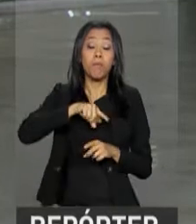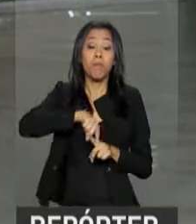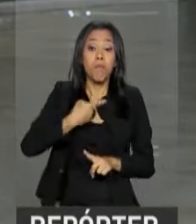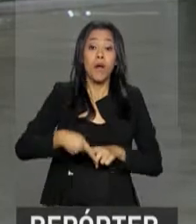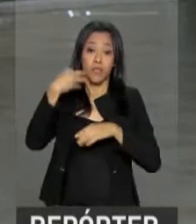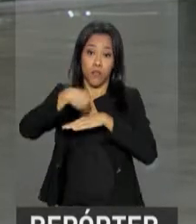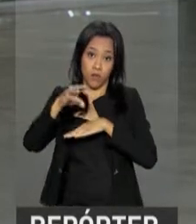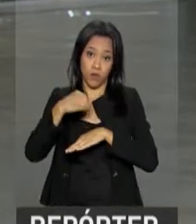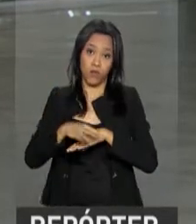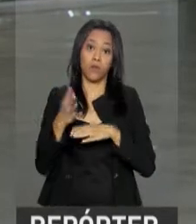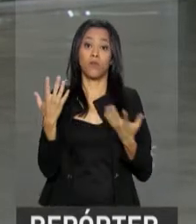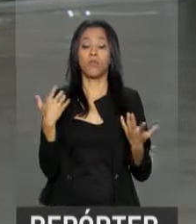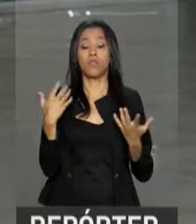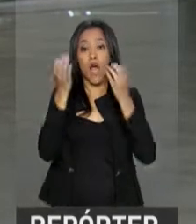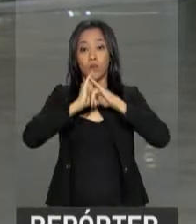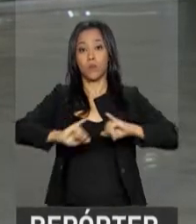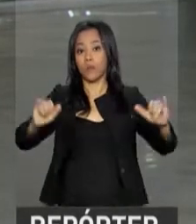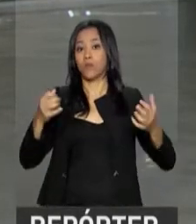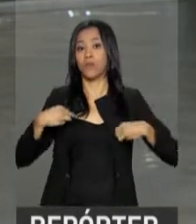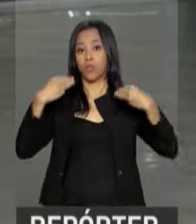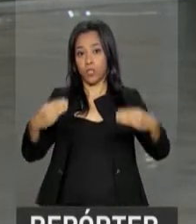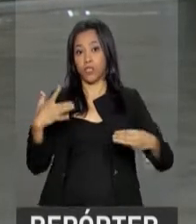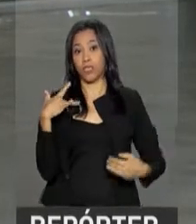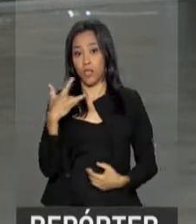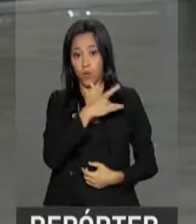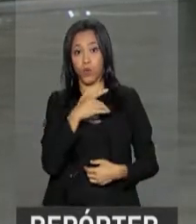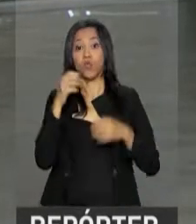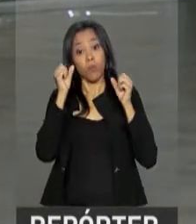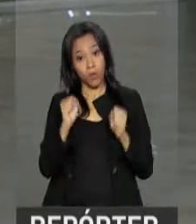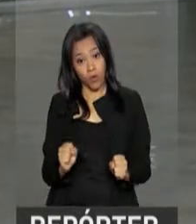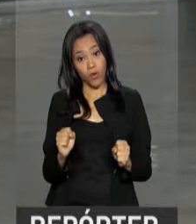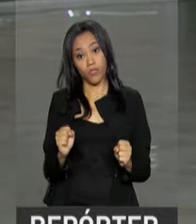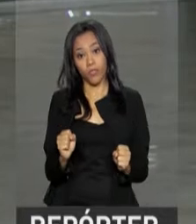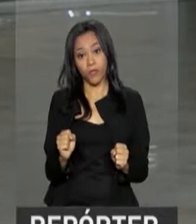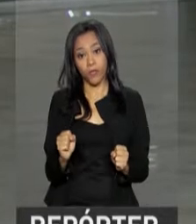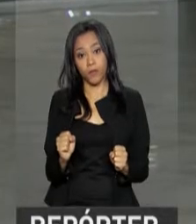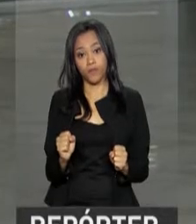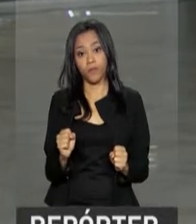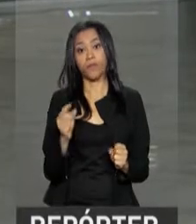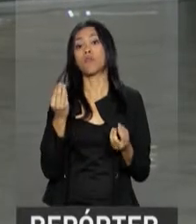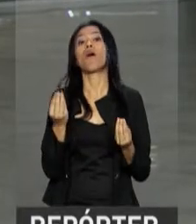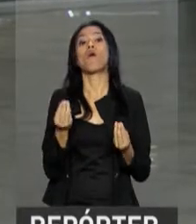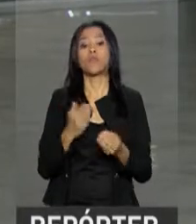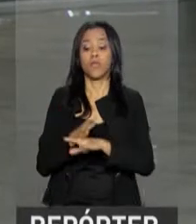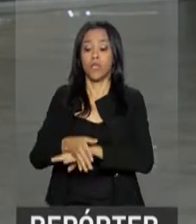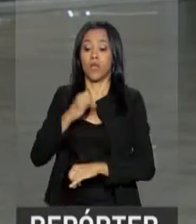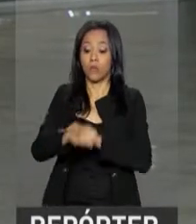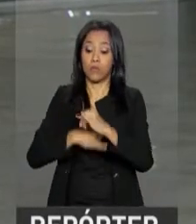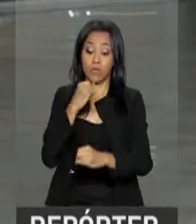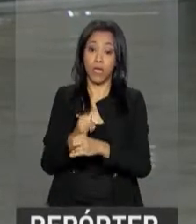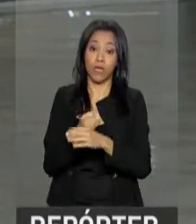e sobre o anúncio do ministério a respeito da doença podem ser encontradas no site do ministério